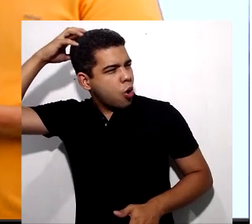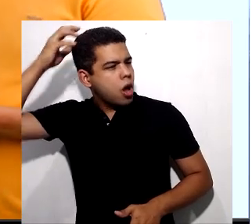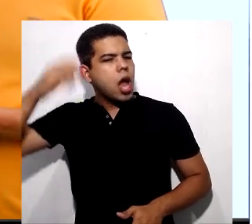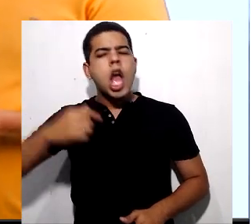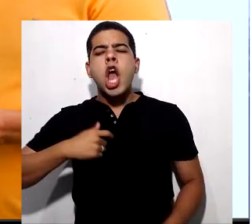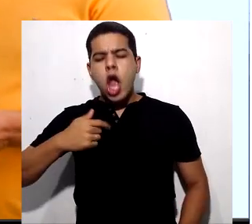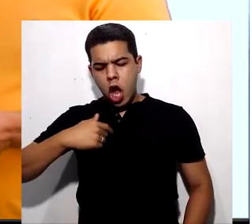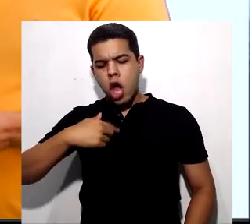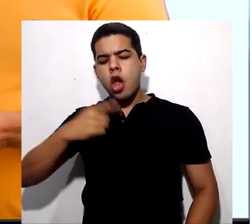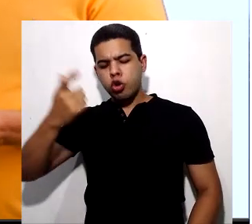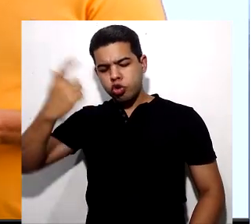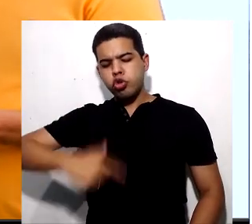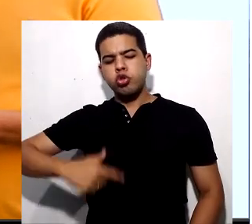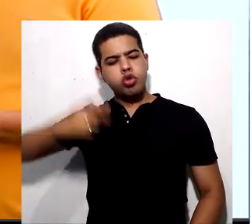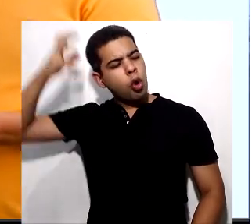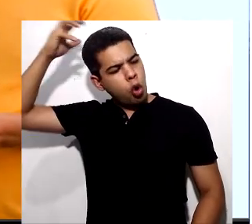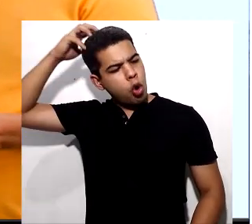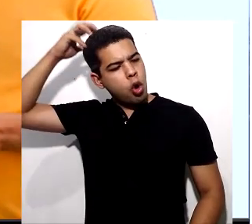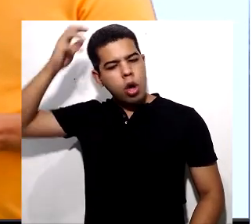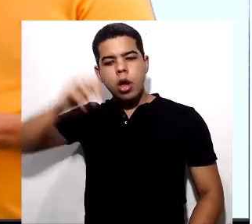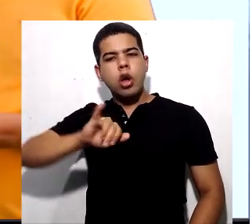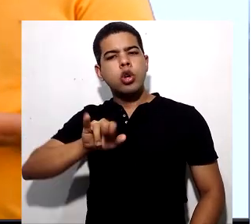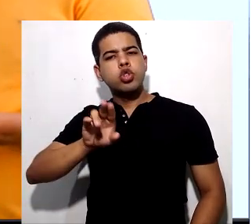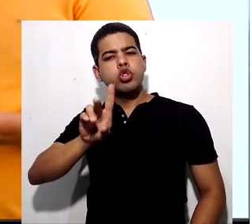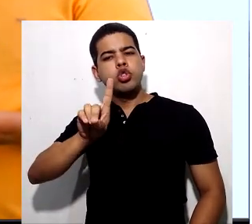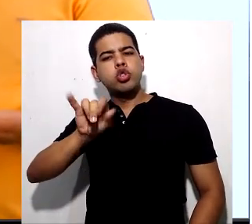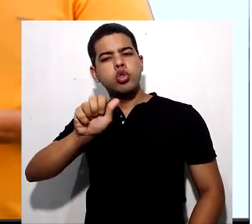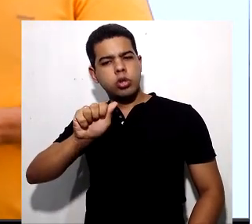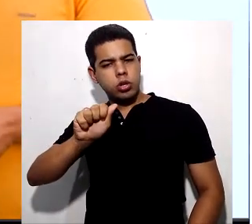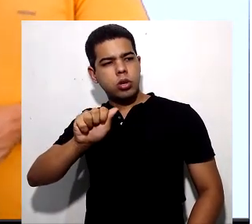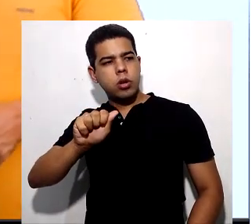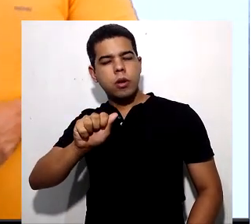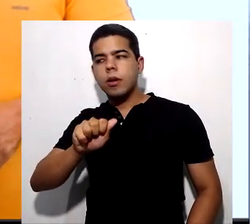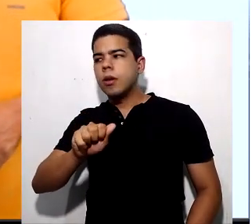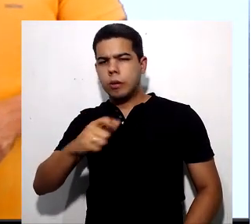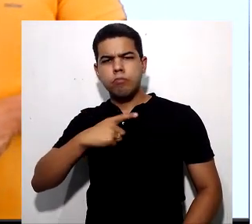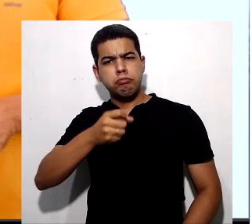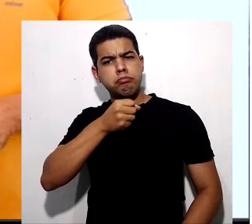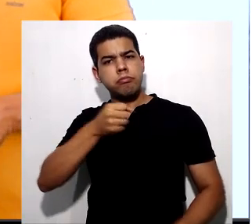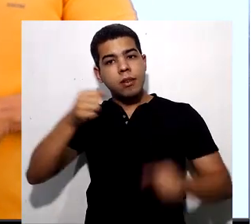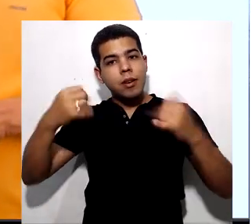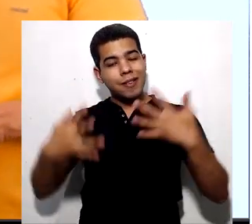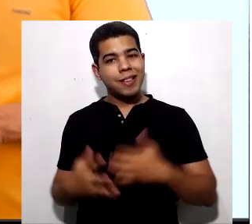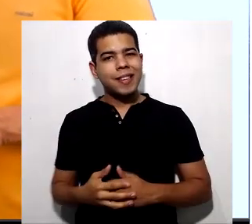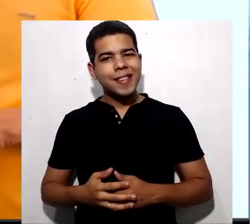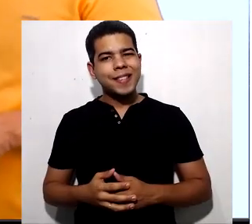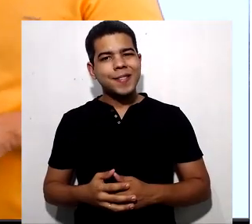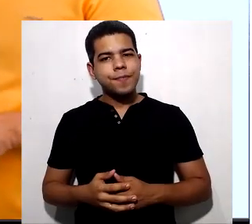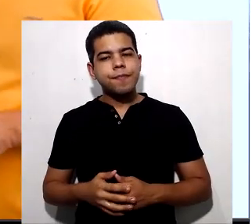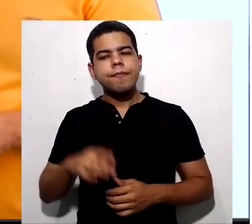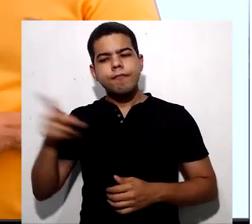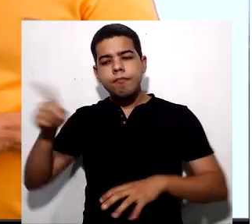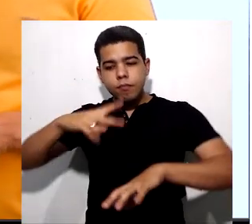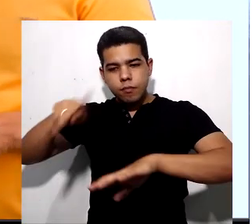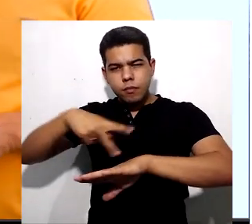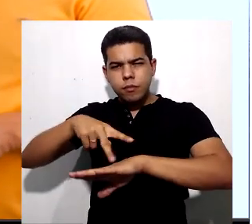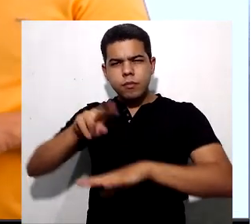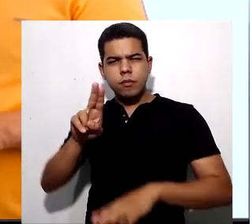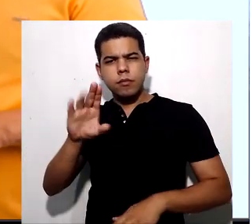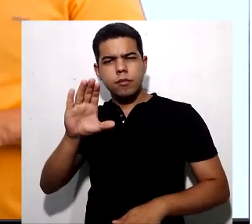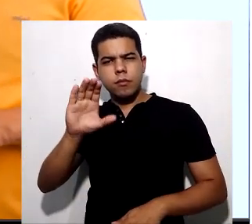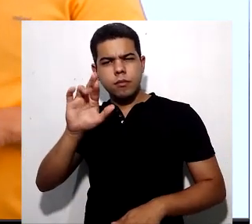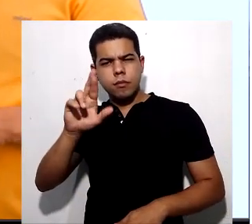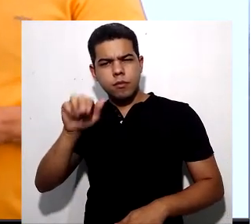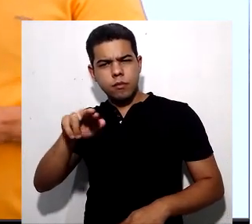Ela dizia: sou judia, se é que você sabe. Ela dizia nas entrevistas dela, justamente na Ucrânia, foram